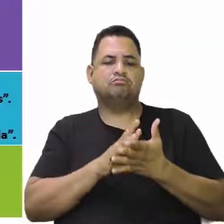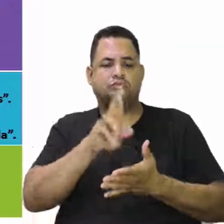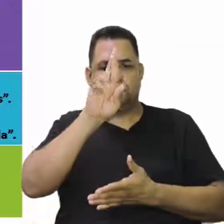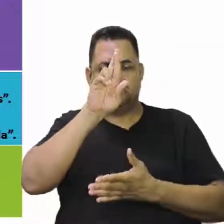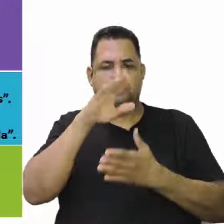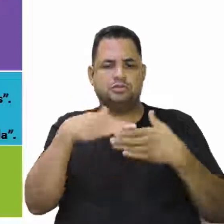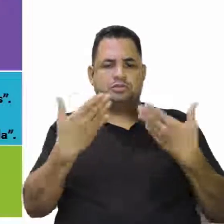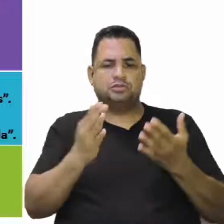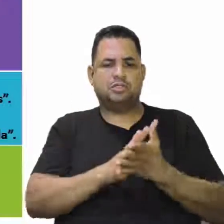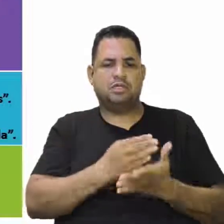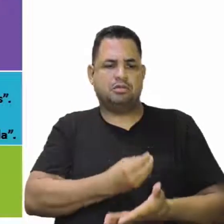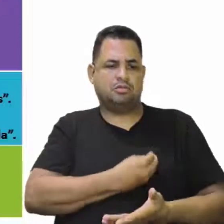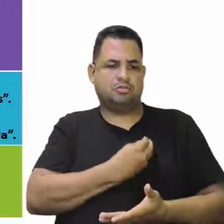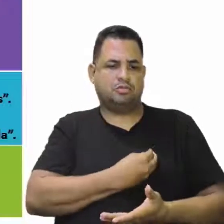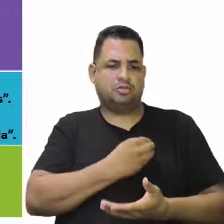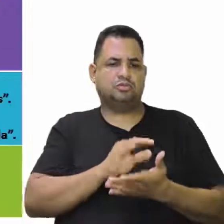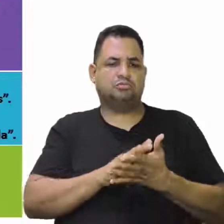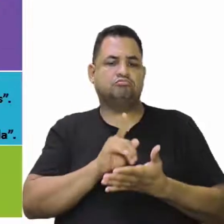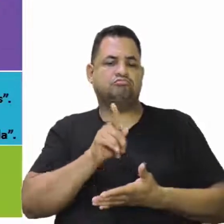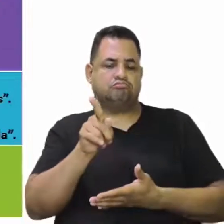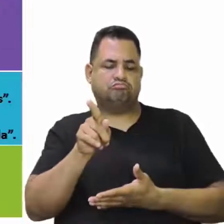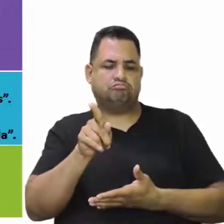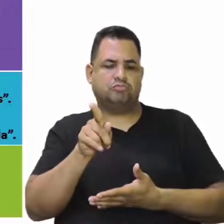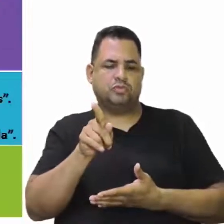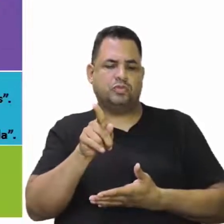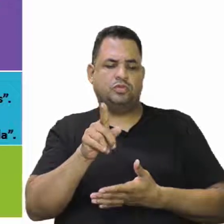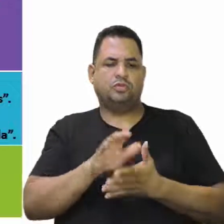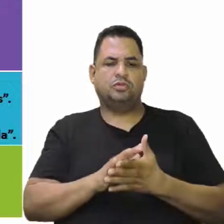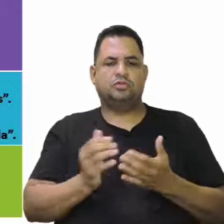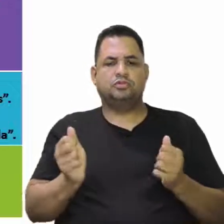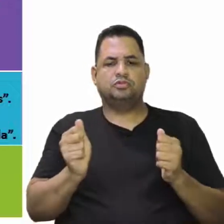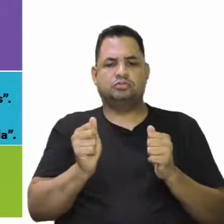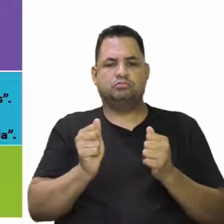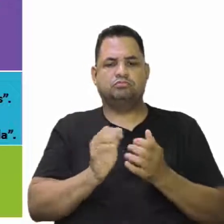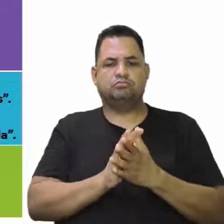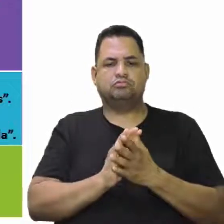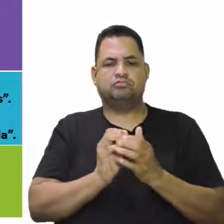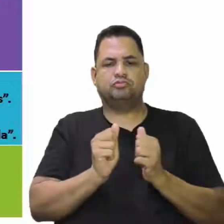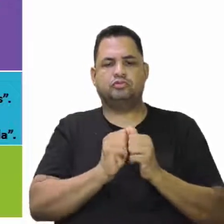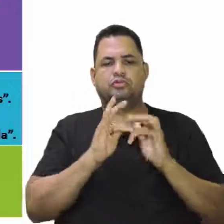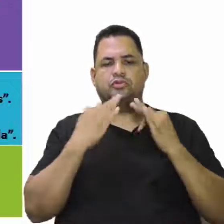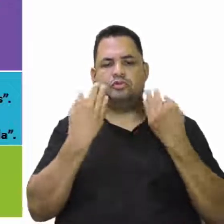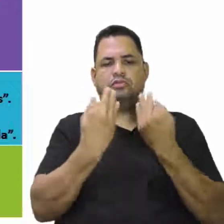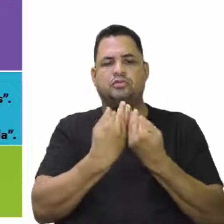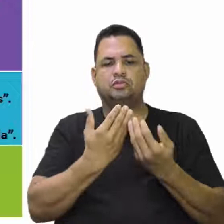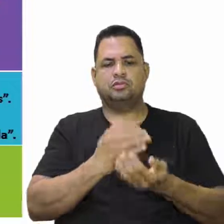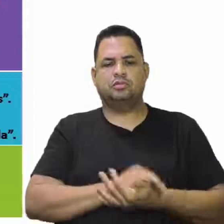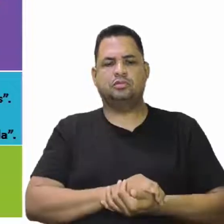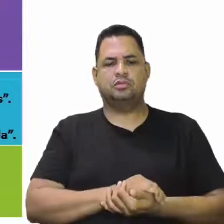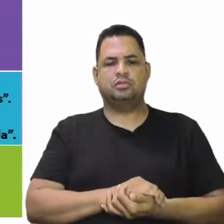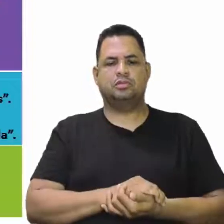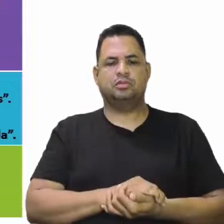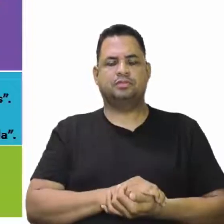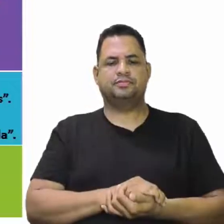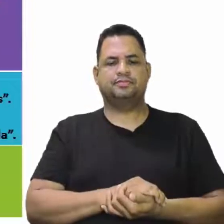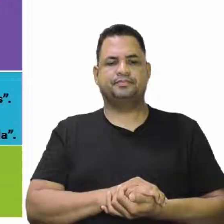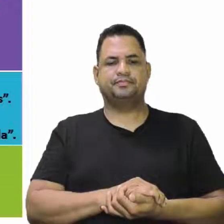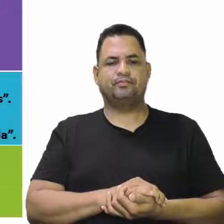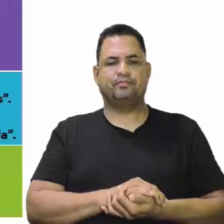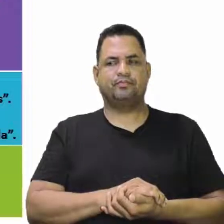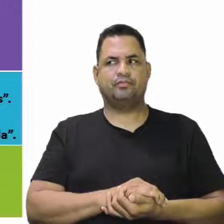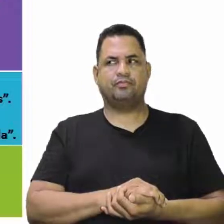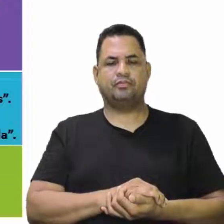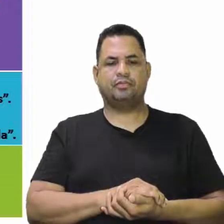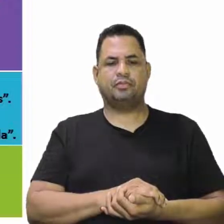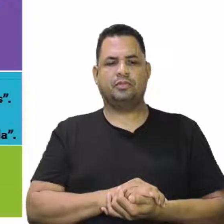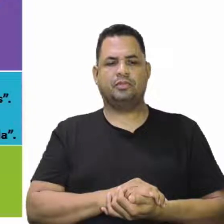Tu almuerzas com tu família. Passado mañana, voy al cine com mi mejor amiga.